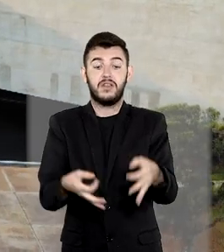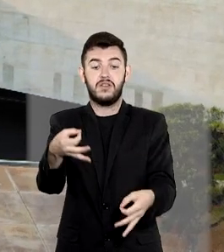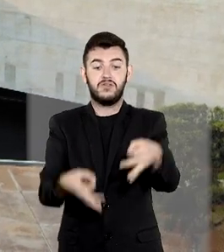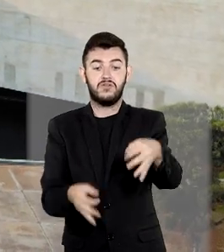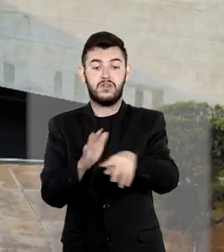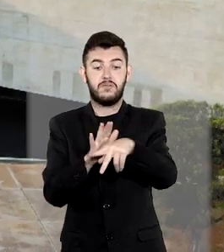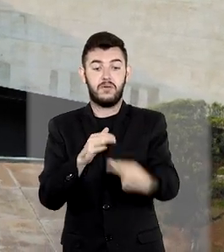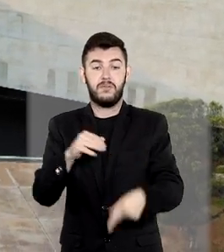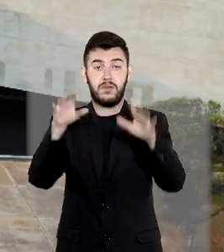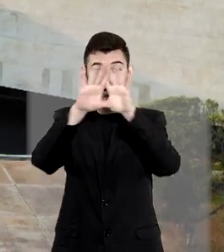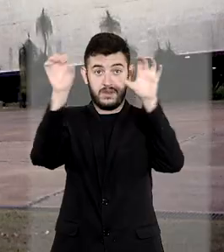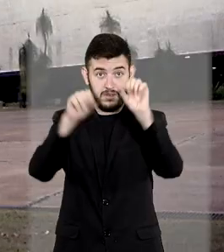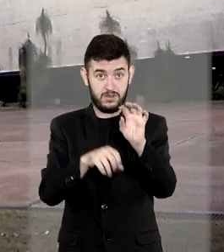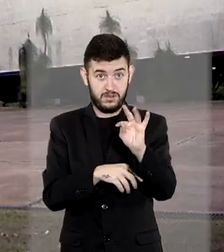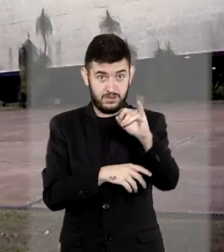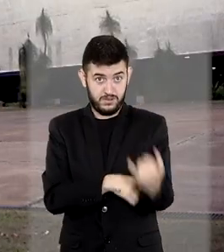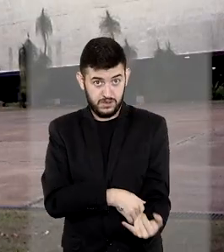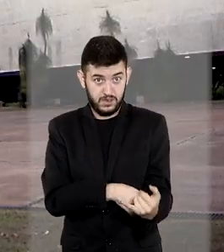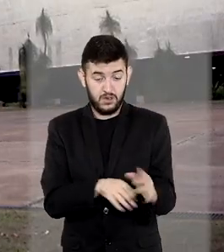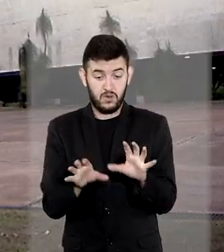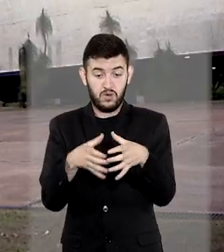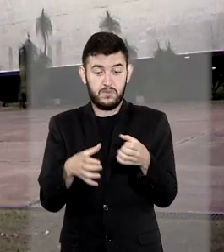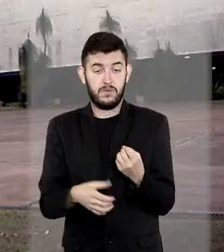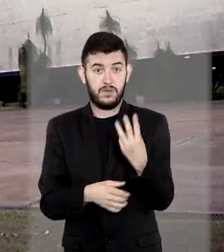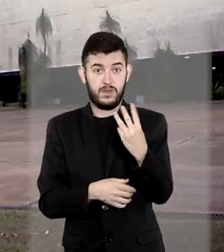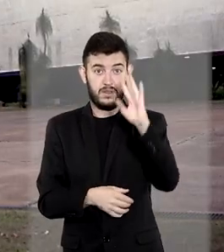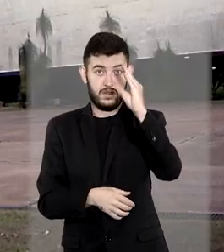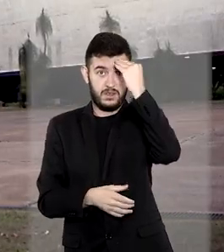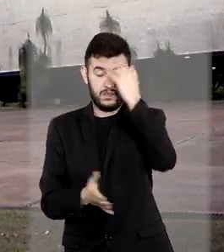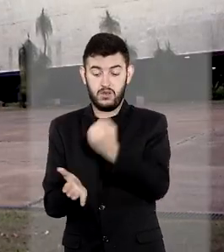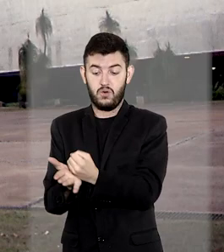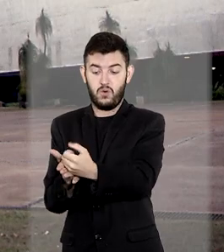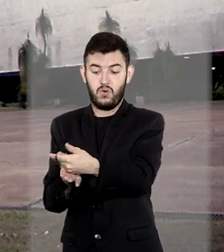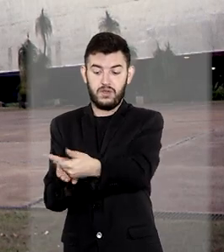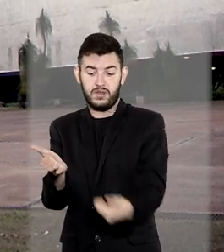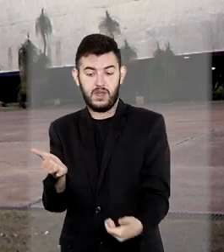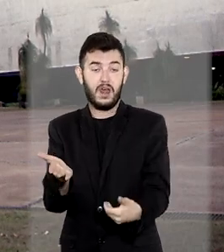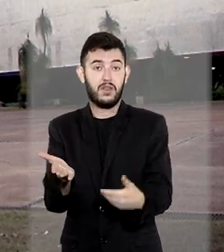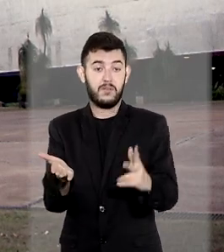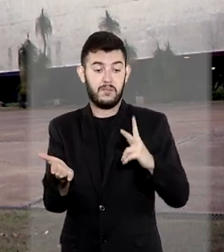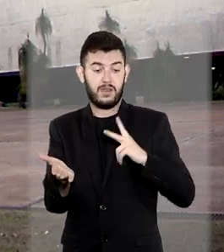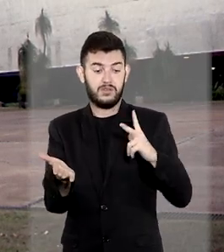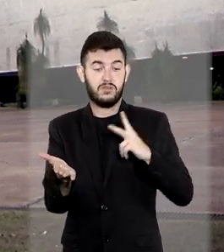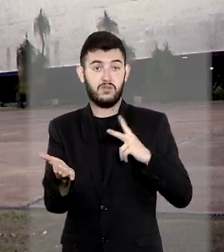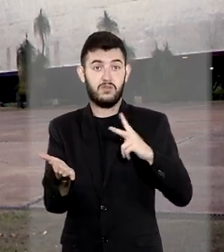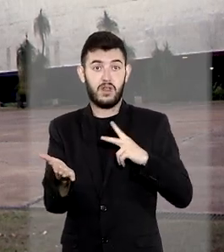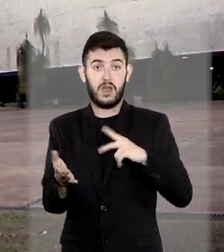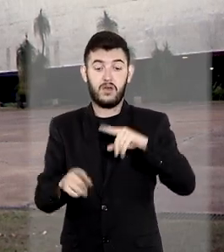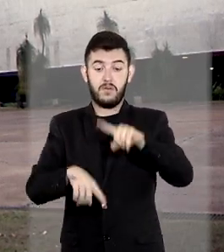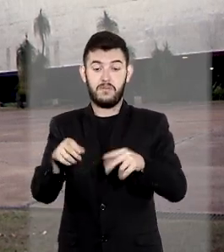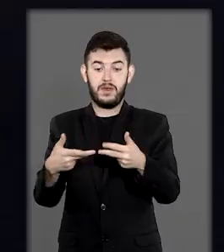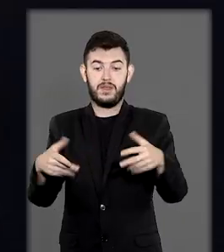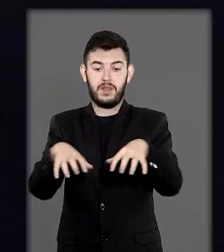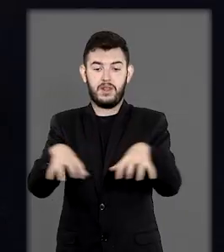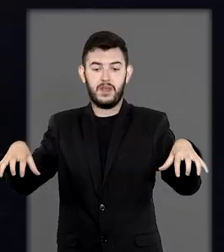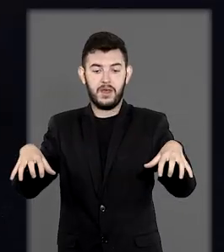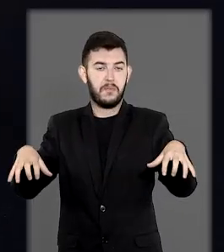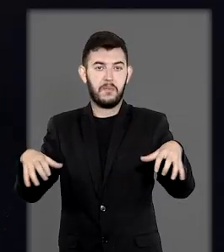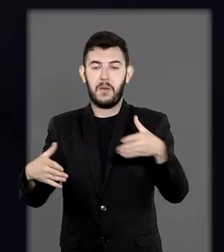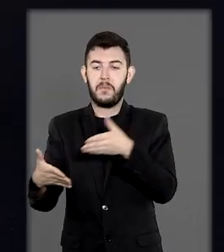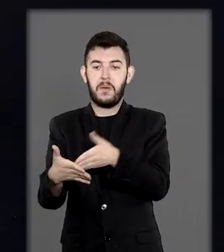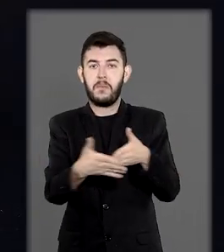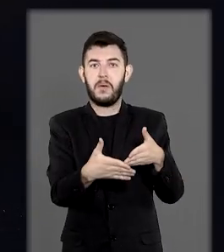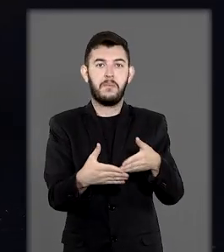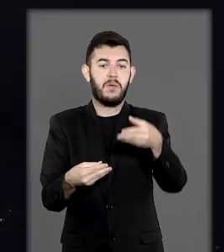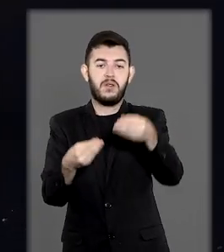de Justiça. E a terceira turma entendeu que o contrato particular de união estável com separação total de bens não